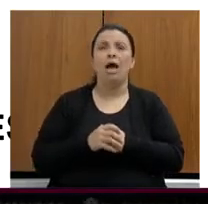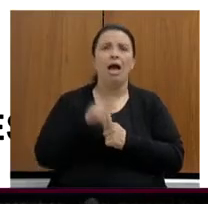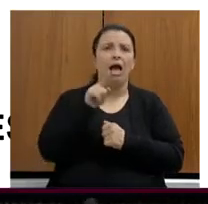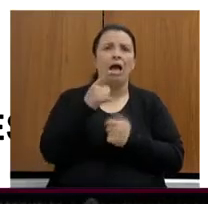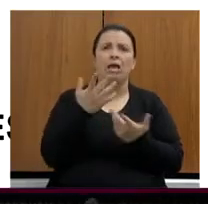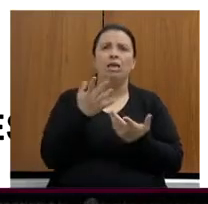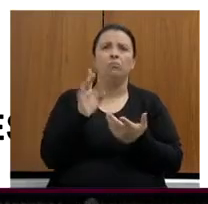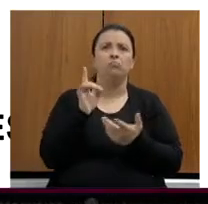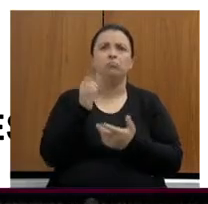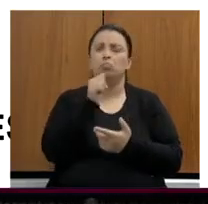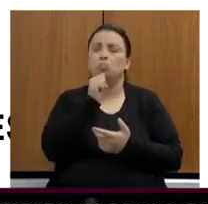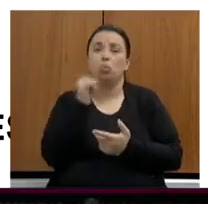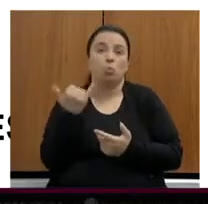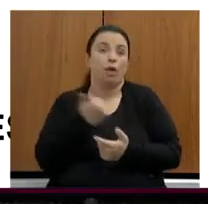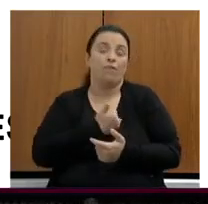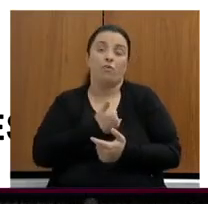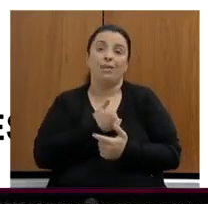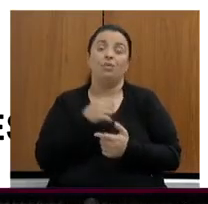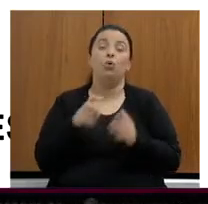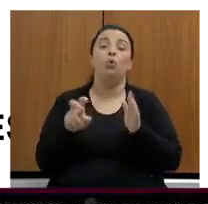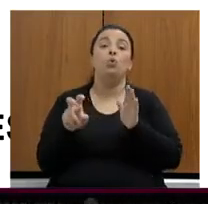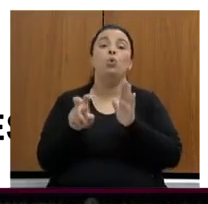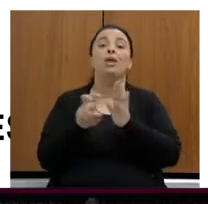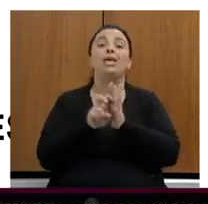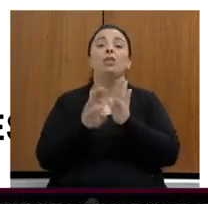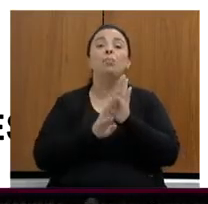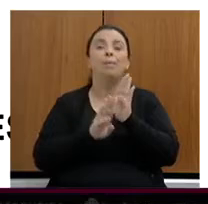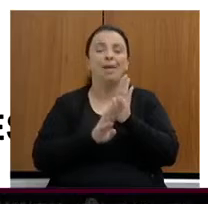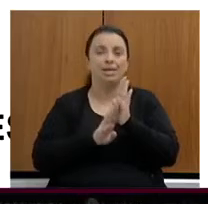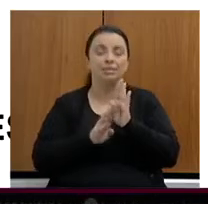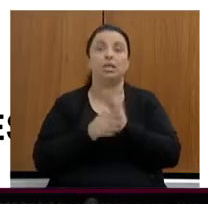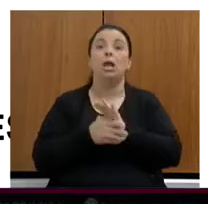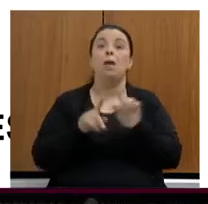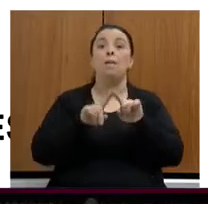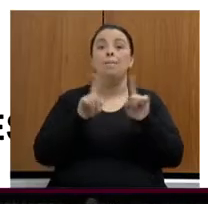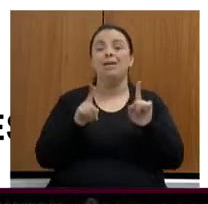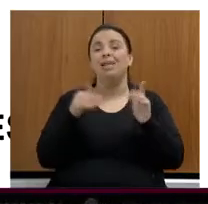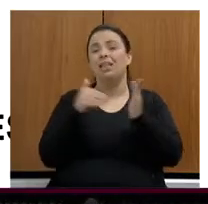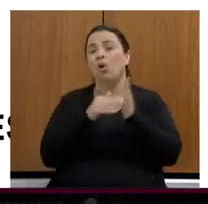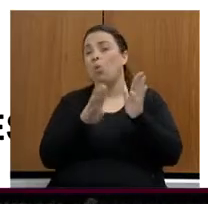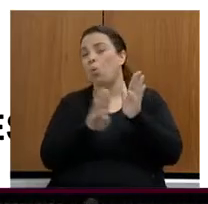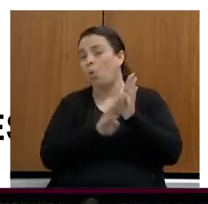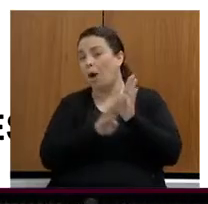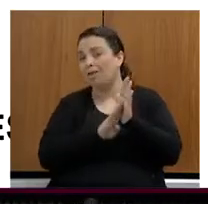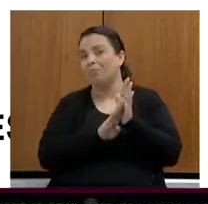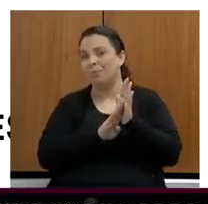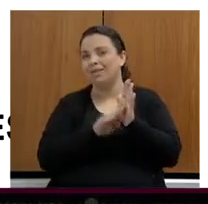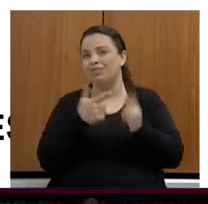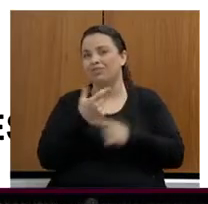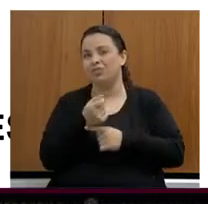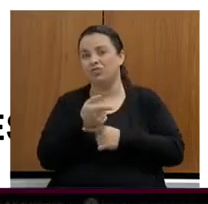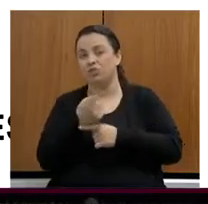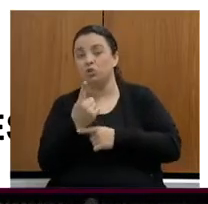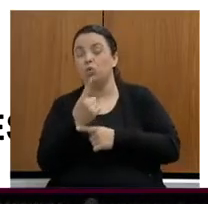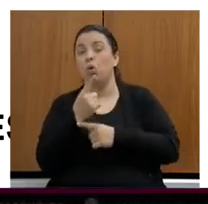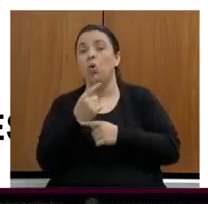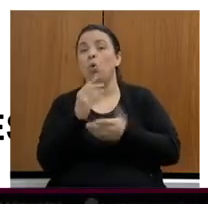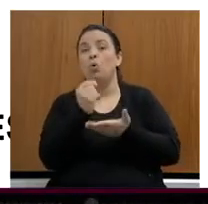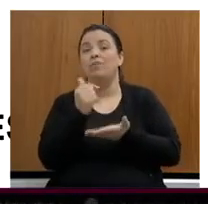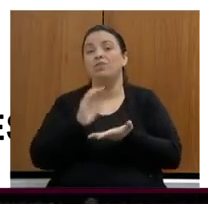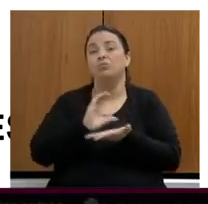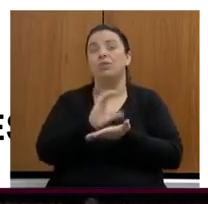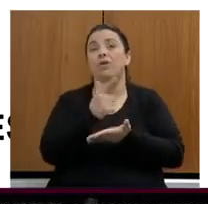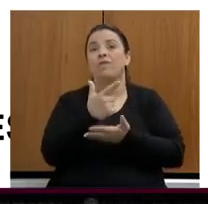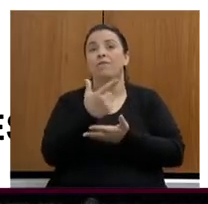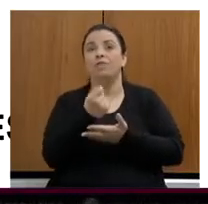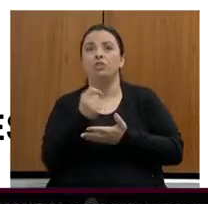apesar de já ter passado o período que o governo informar mas até o quarto bimestre de dois meses um investimento foi de 20 pontos 26 por